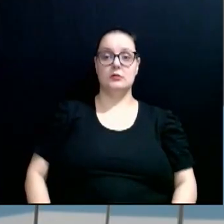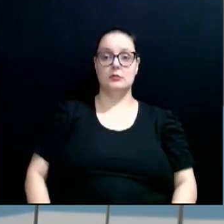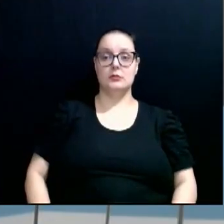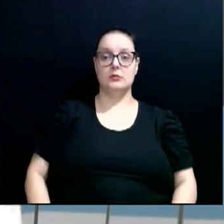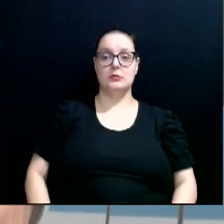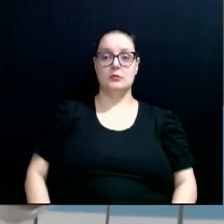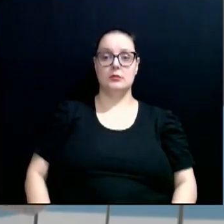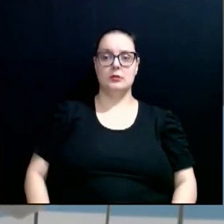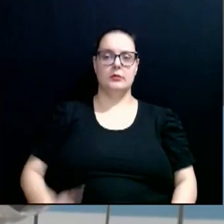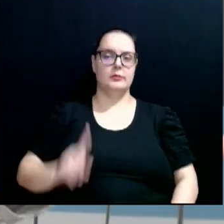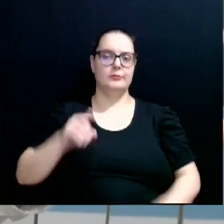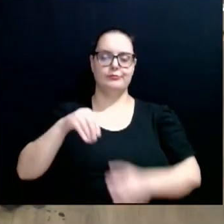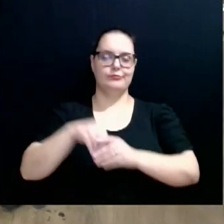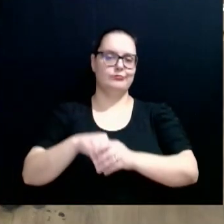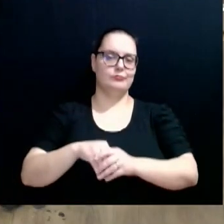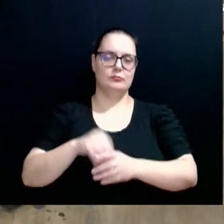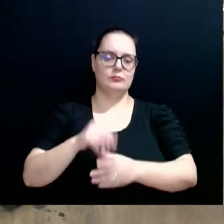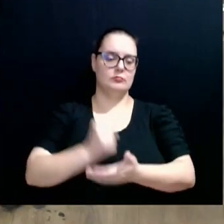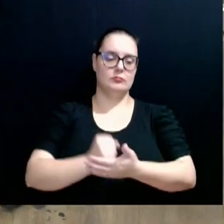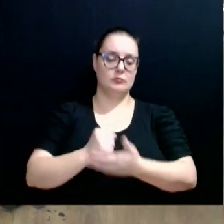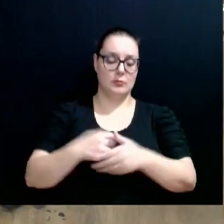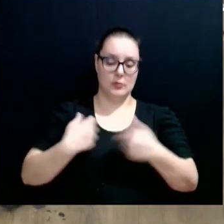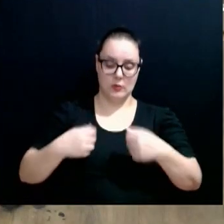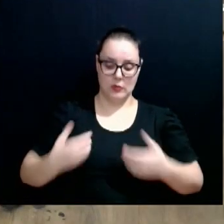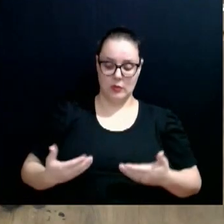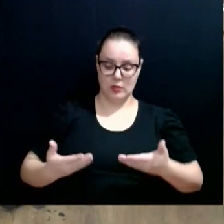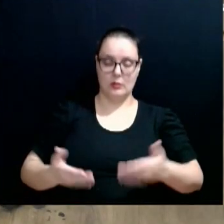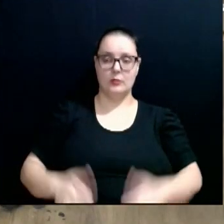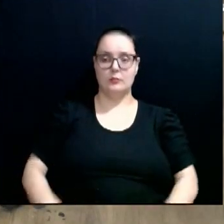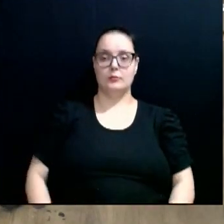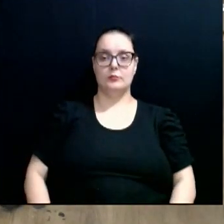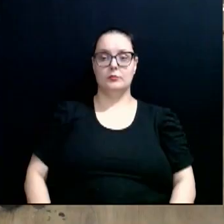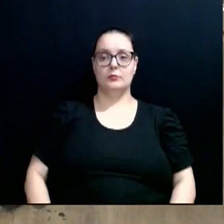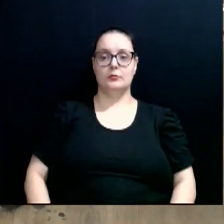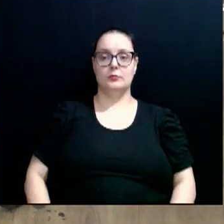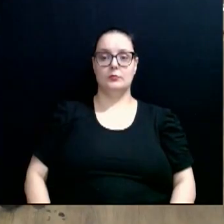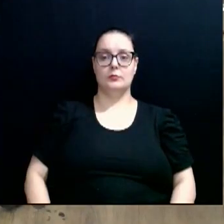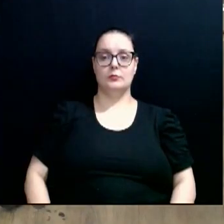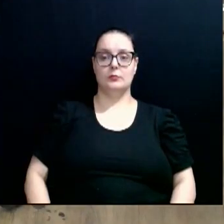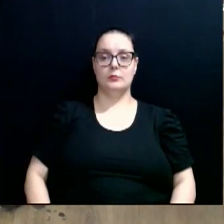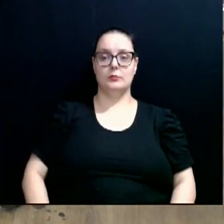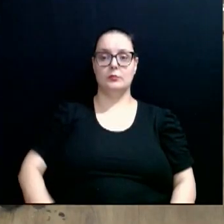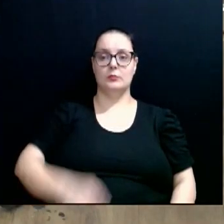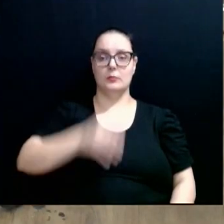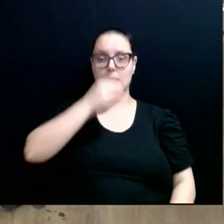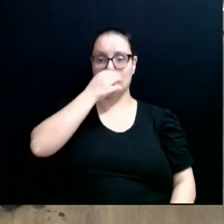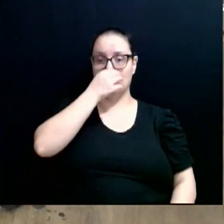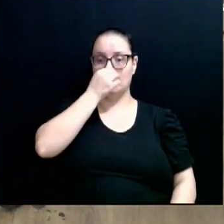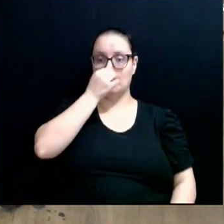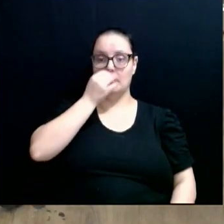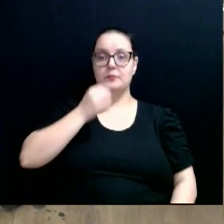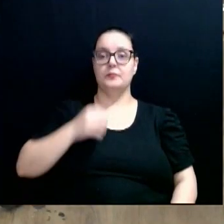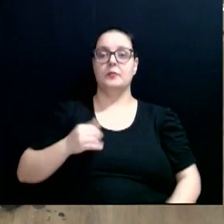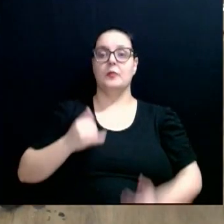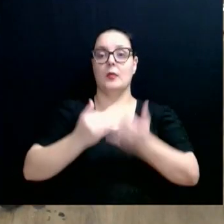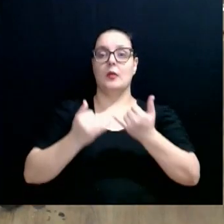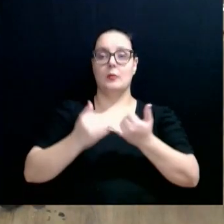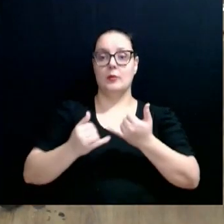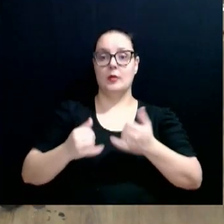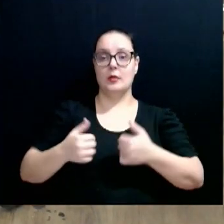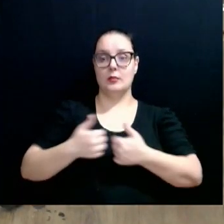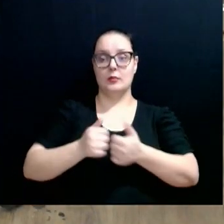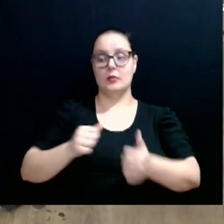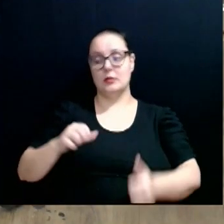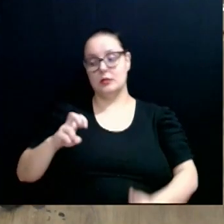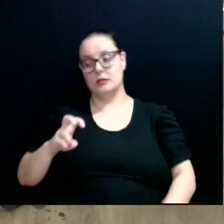tem que fiscalizar. Sim. Né? A média dos carros hoje teria que ser 5, 8, 9, está sendo multado,